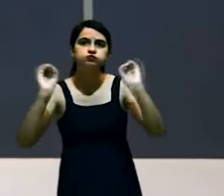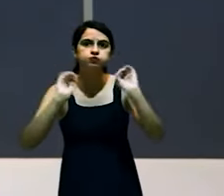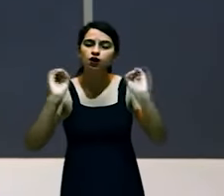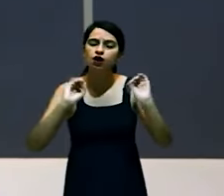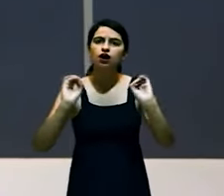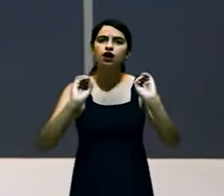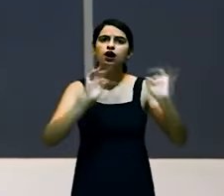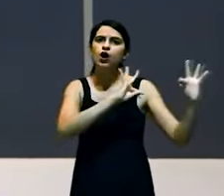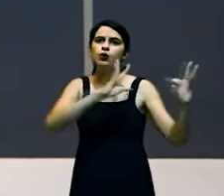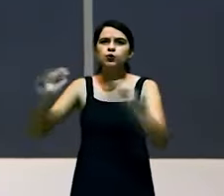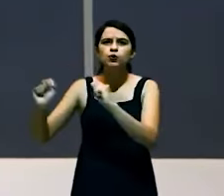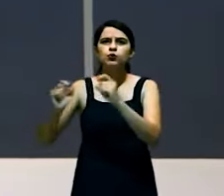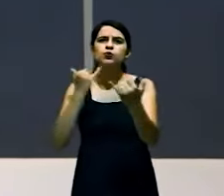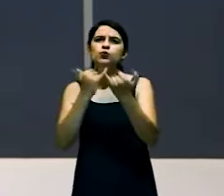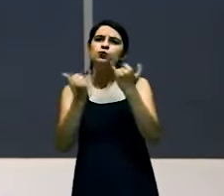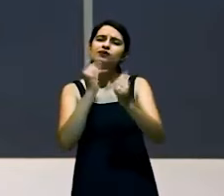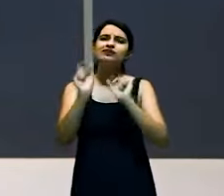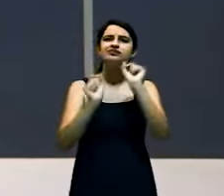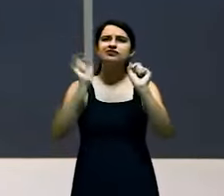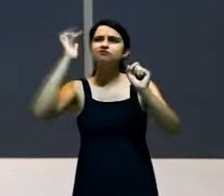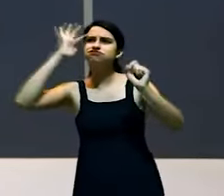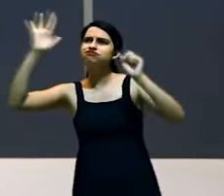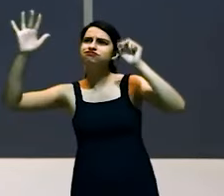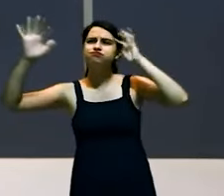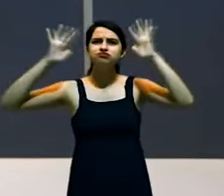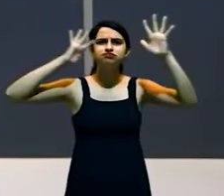Tudo te distrai, tudo te impede.